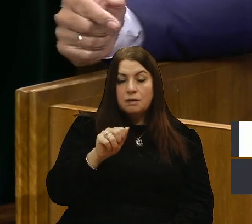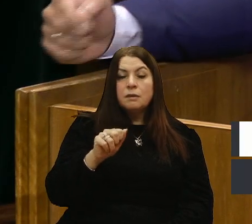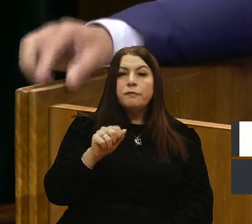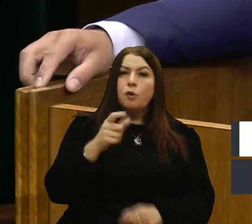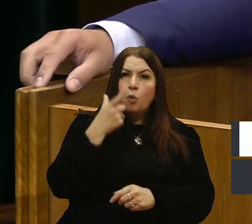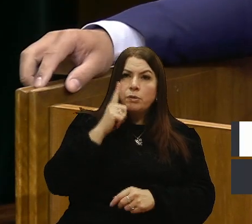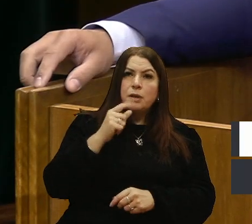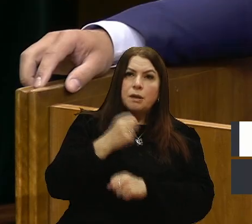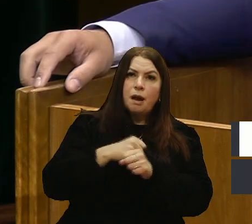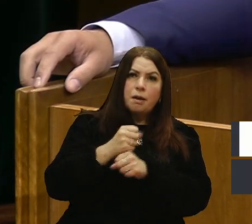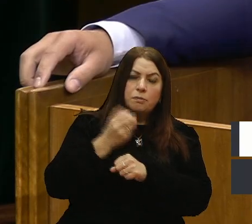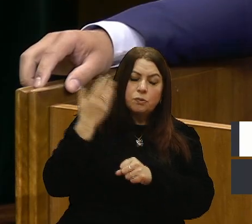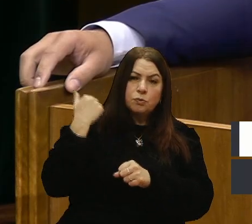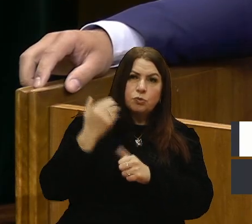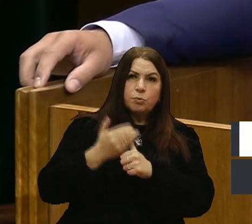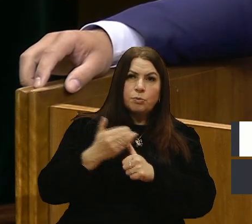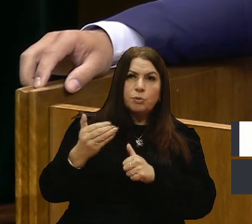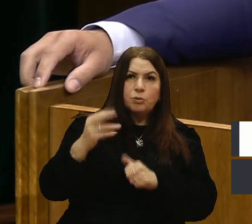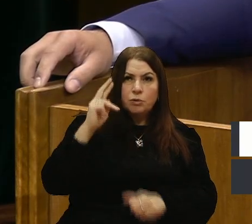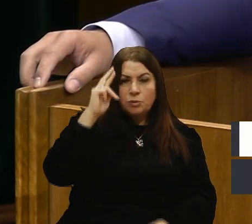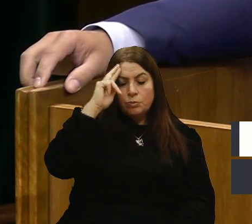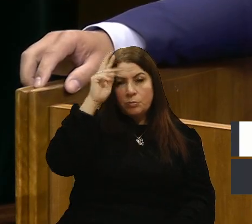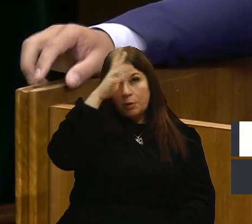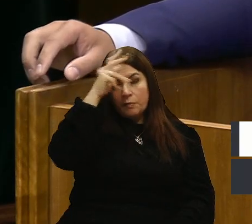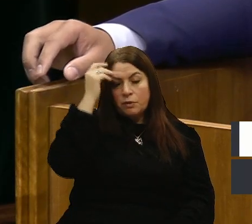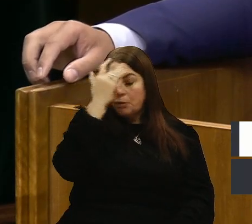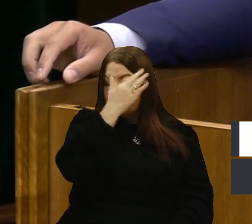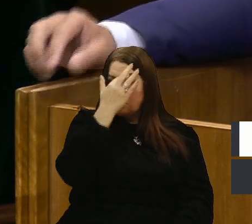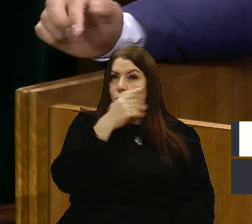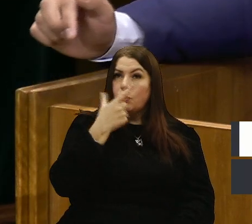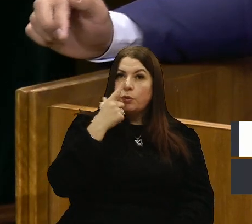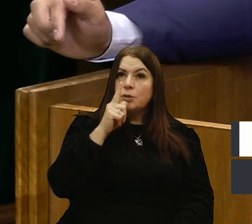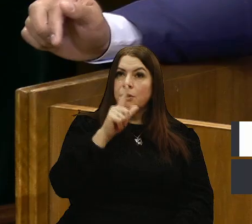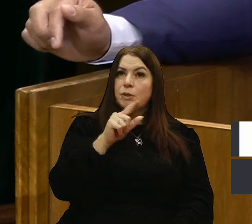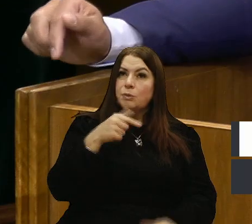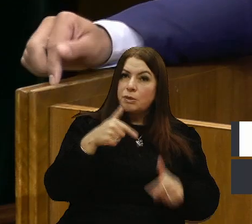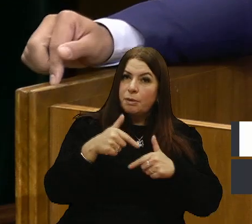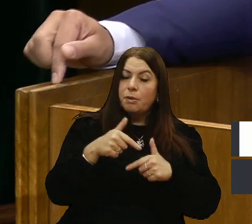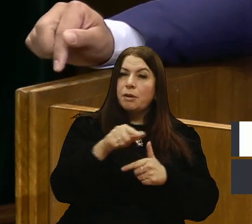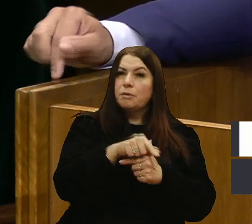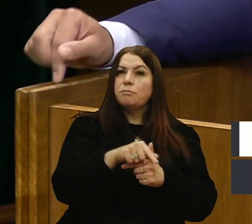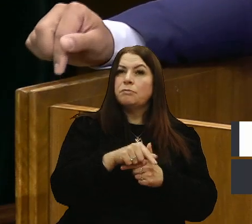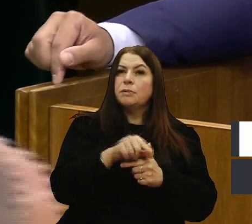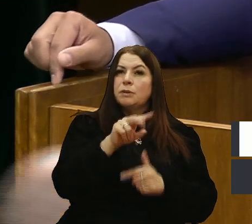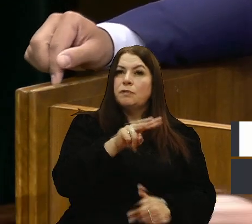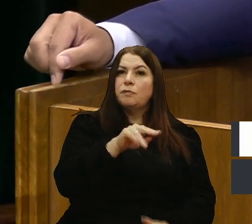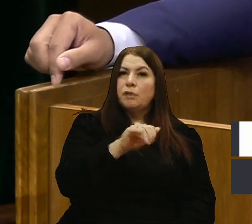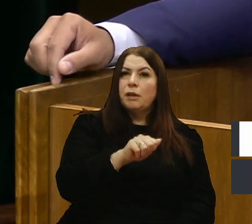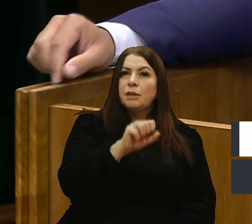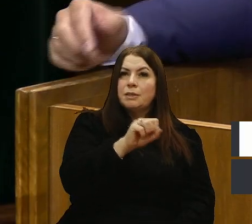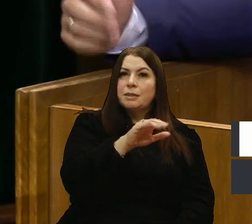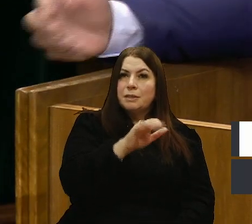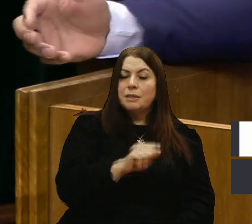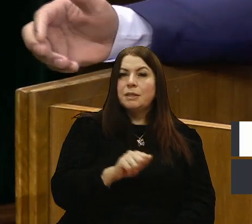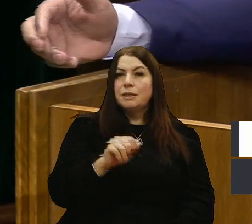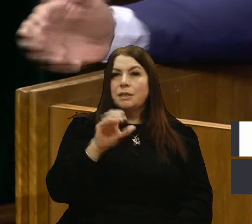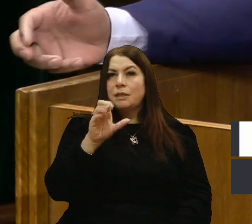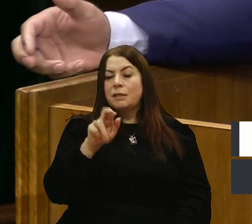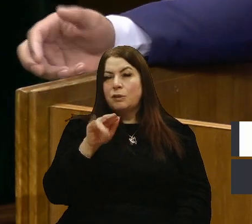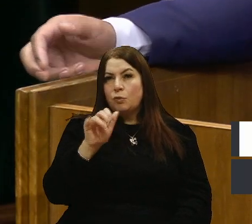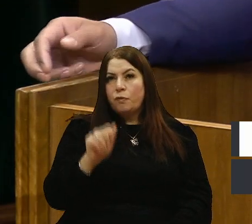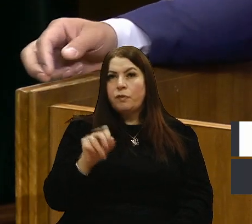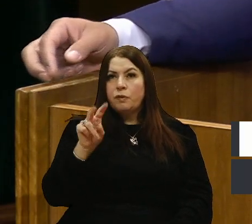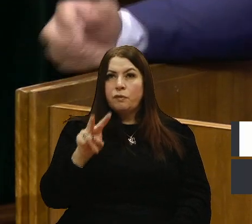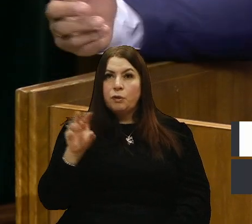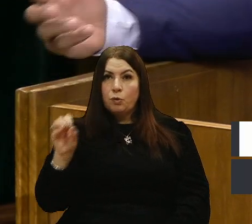né, no último mandato do prefeito Adiló, foi conseguido esse serviço tanto em Vila Seca, Criúva e Vila Oliva, que auxiliou